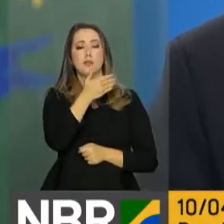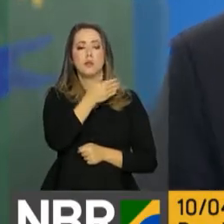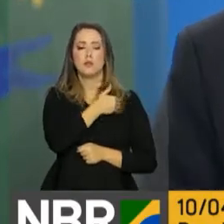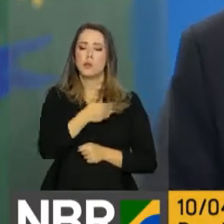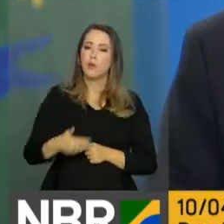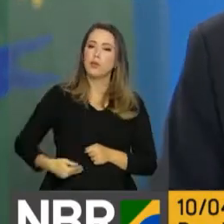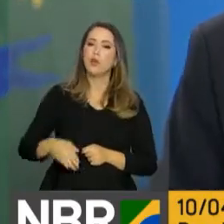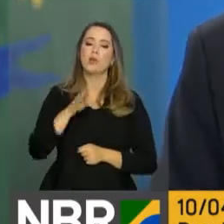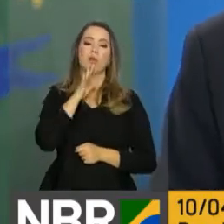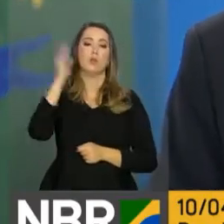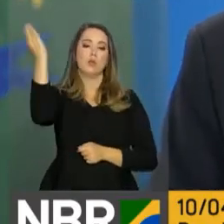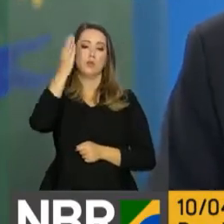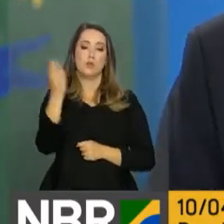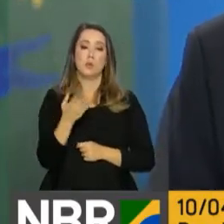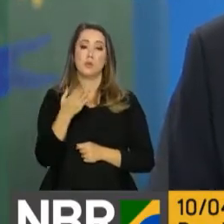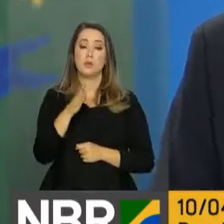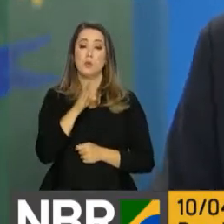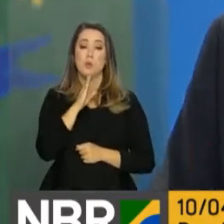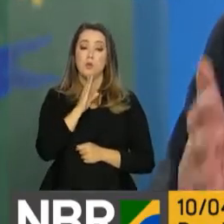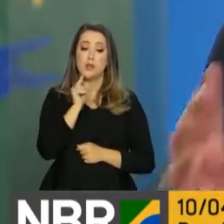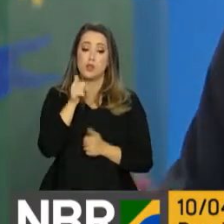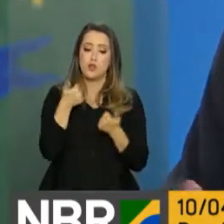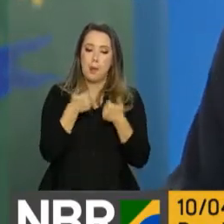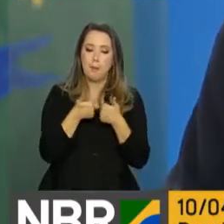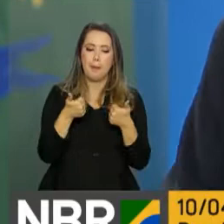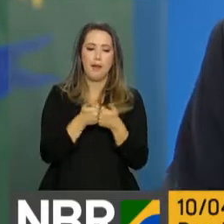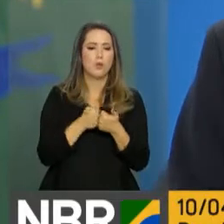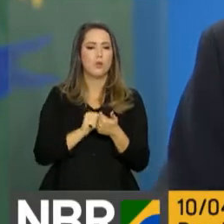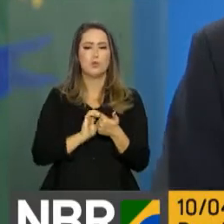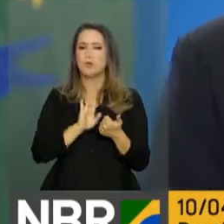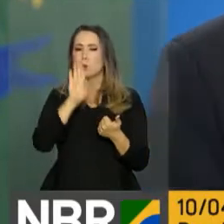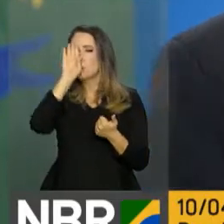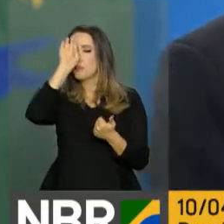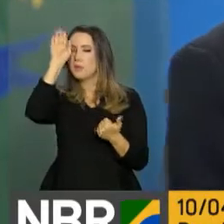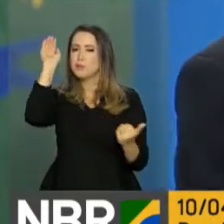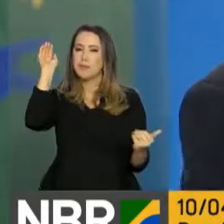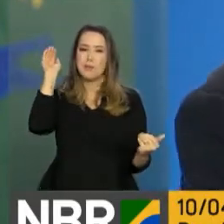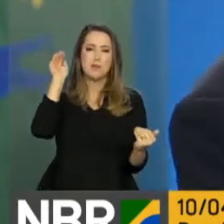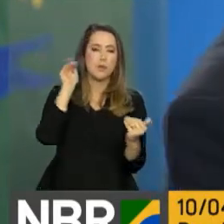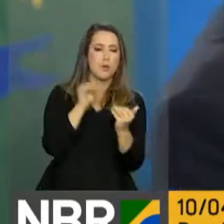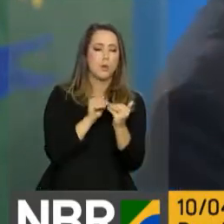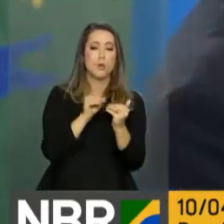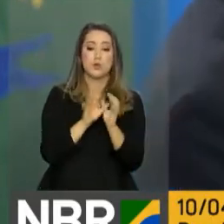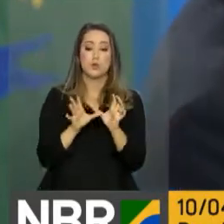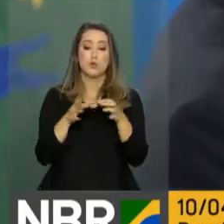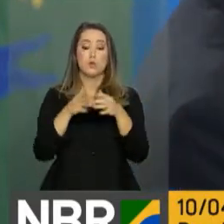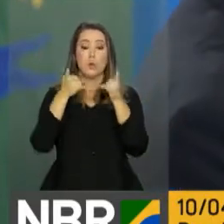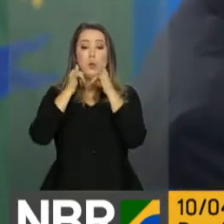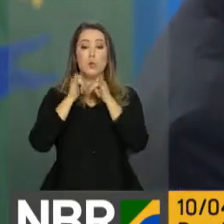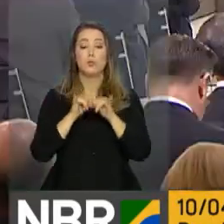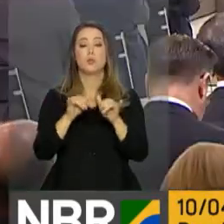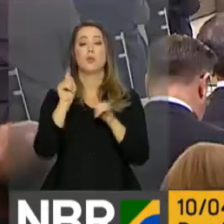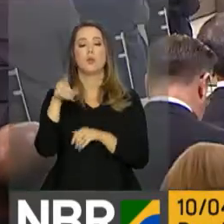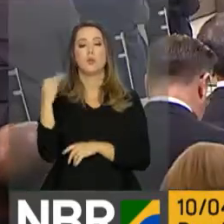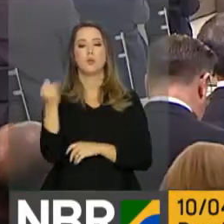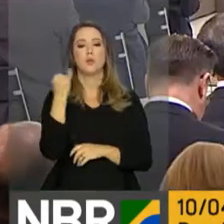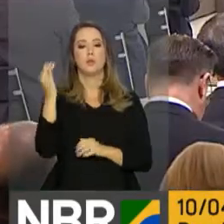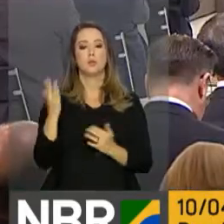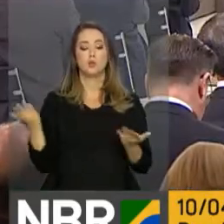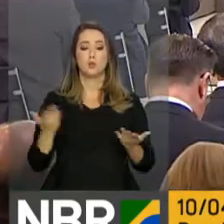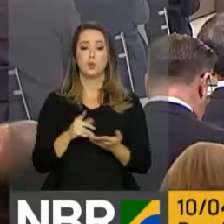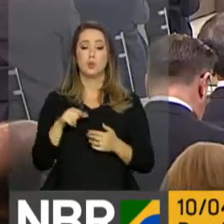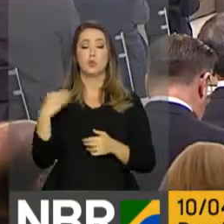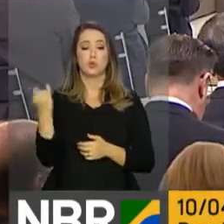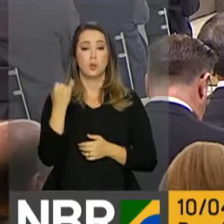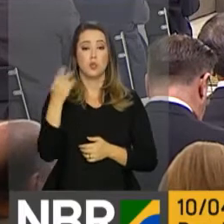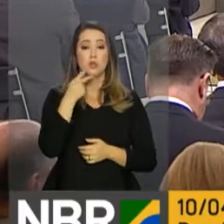perto as prioridades do nosso governo, conhece os desafios do setor energético. O que é importante a esta altura